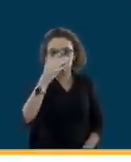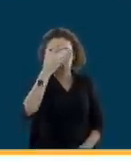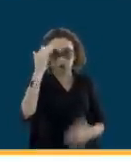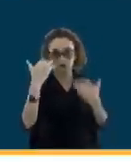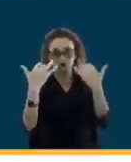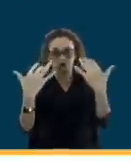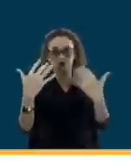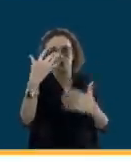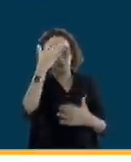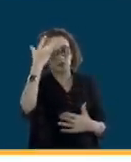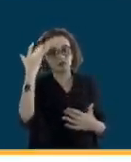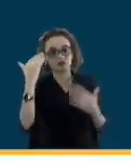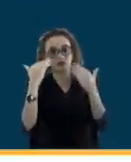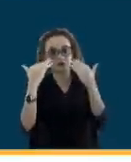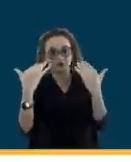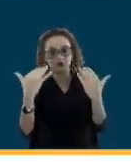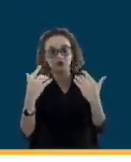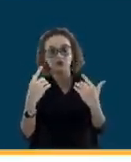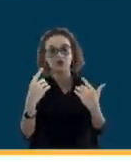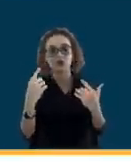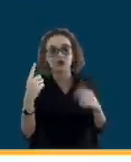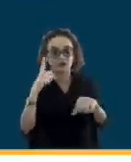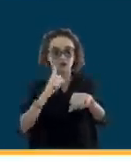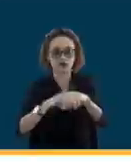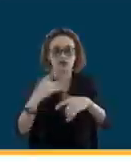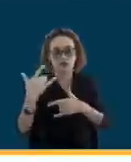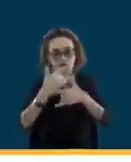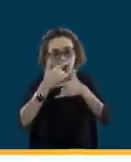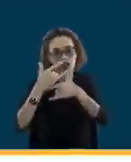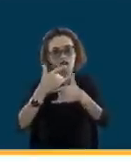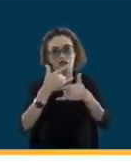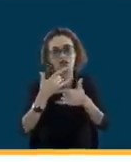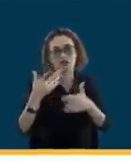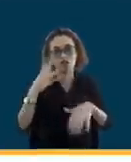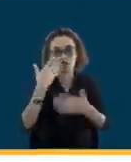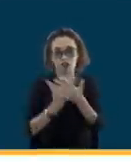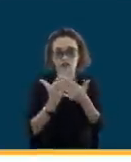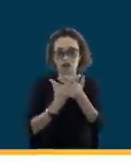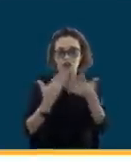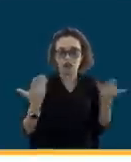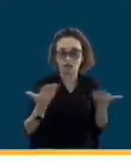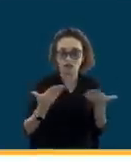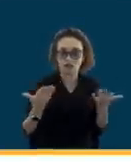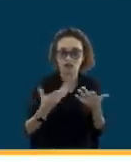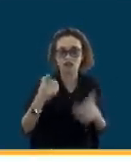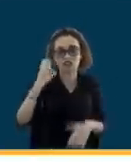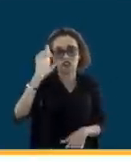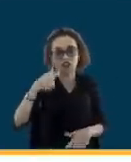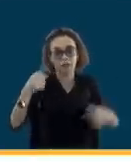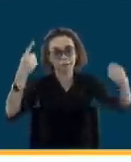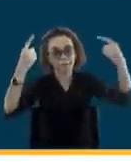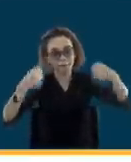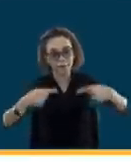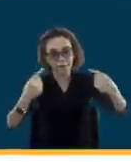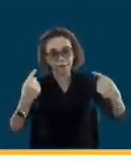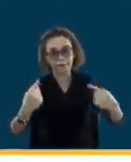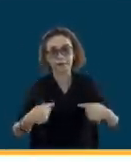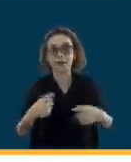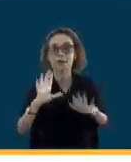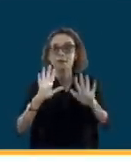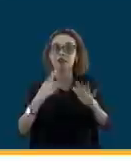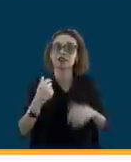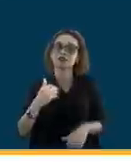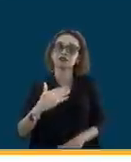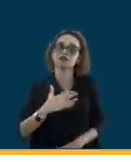aqui nessa live, nessa aula, é sempre um desafio. Mas eu gostaria de